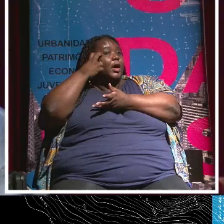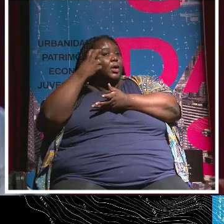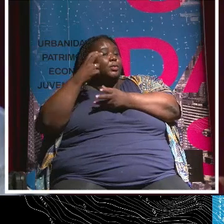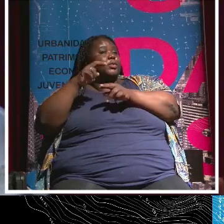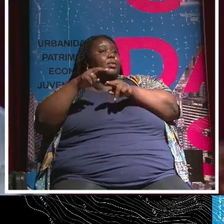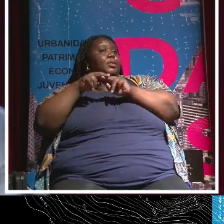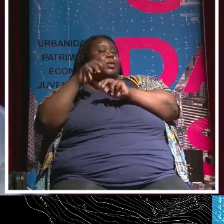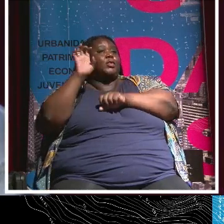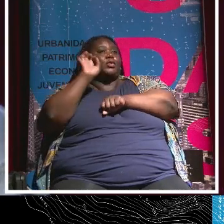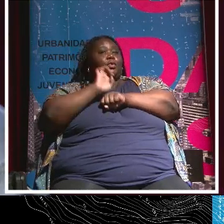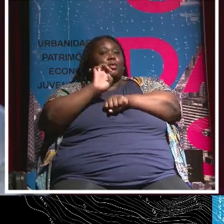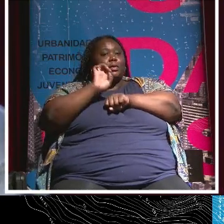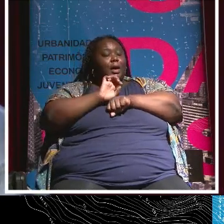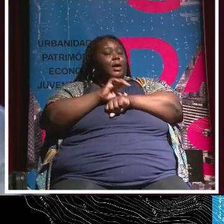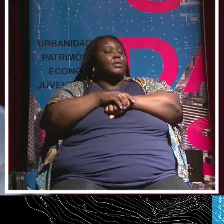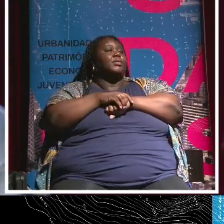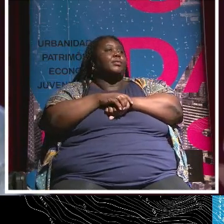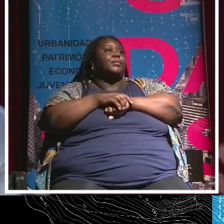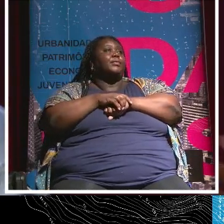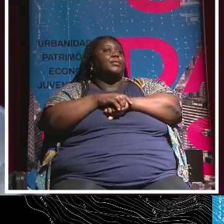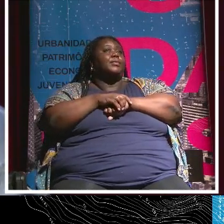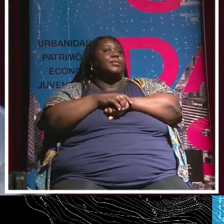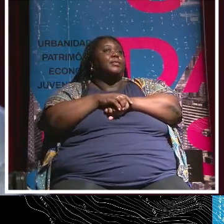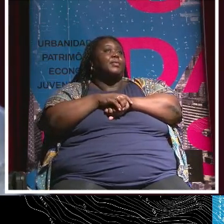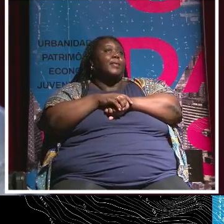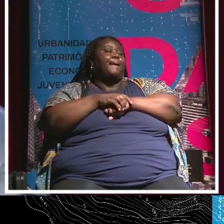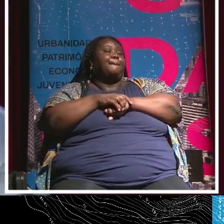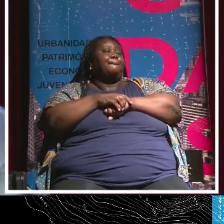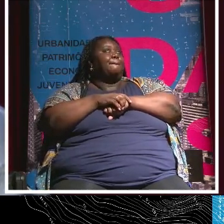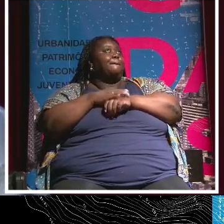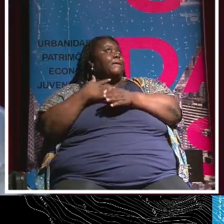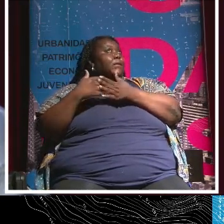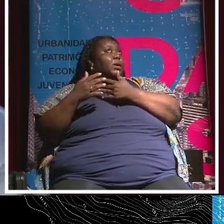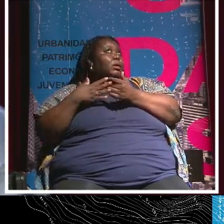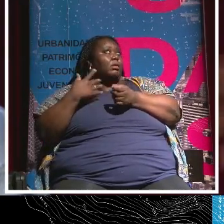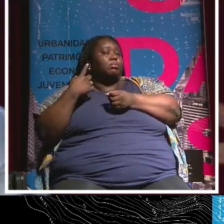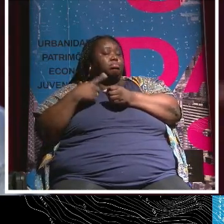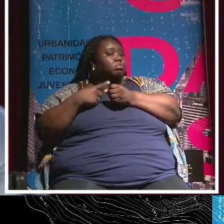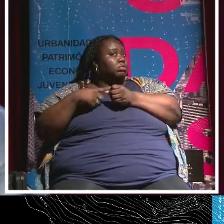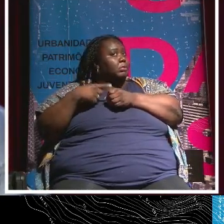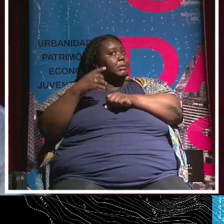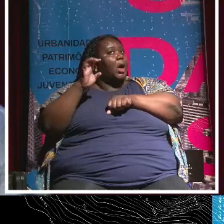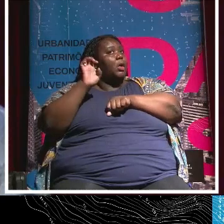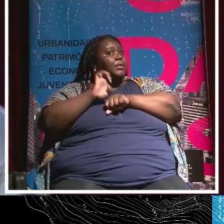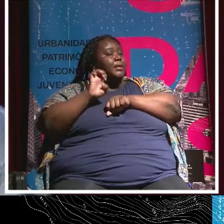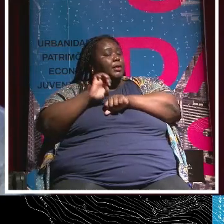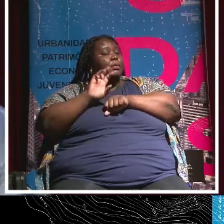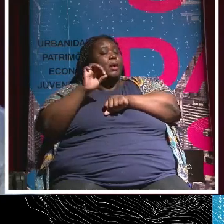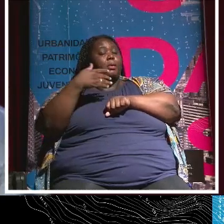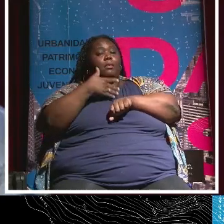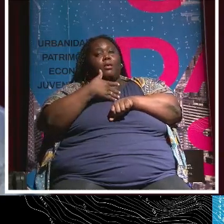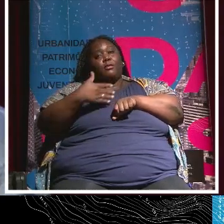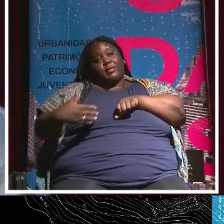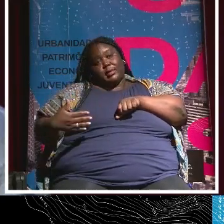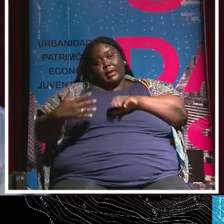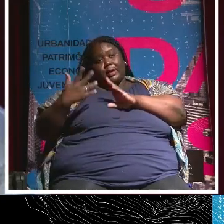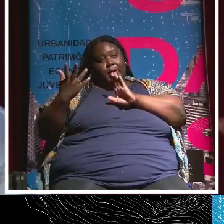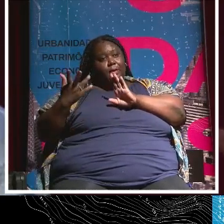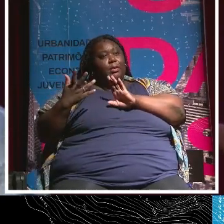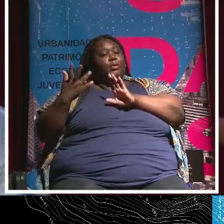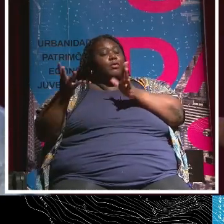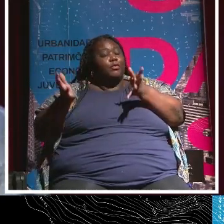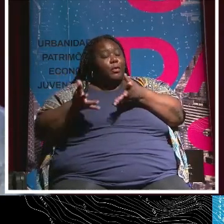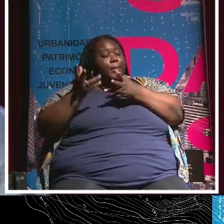do Estado, seja qual ente for, municipal, estadual, federal, pelas duas vias, fomenta a